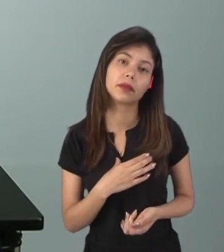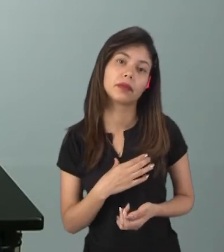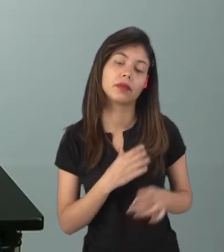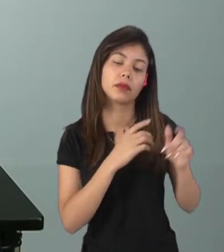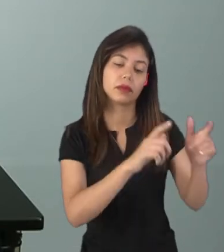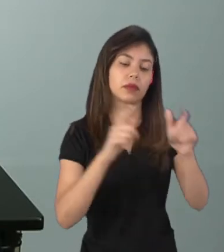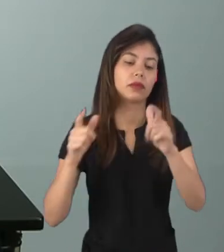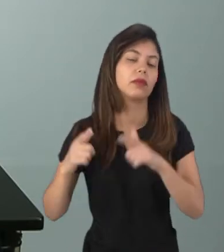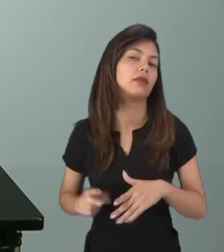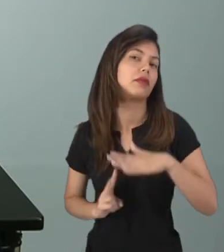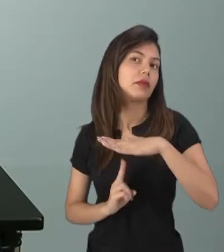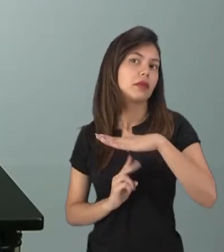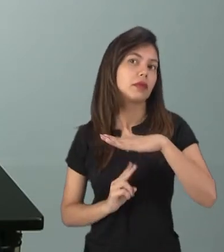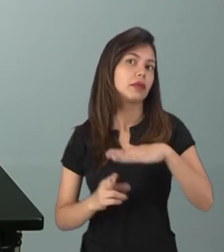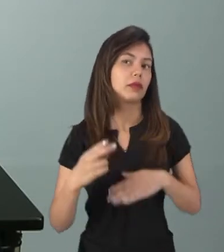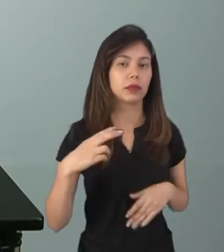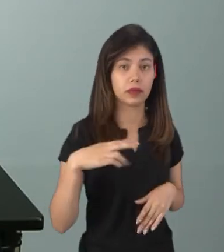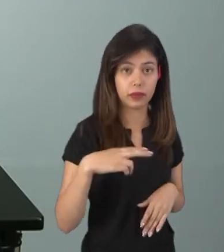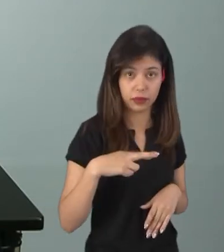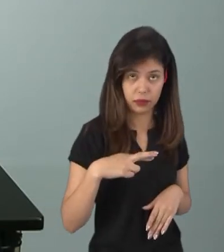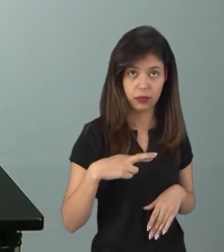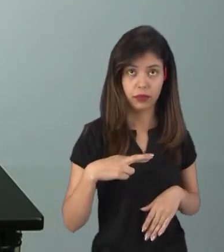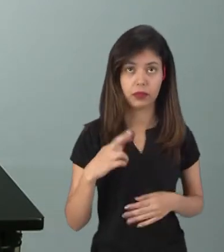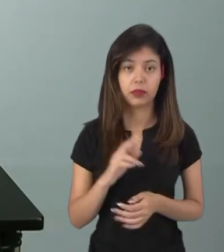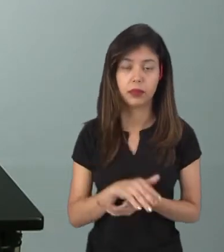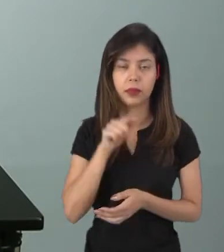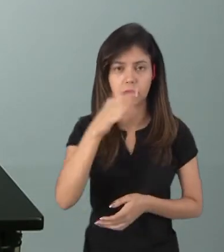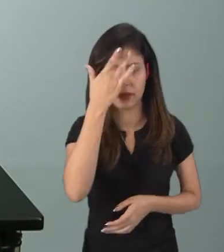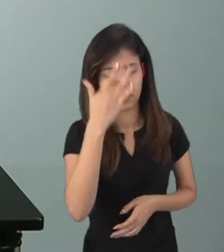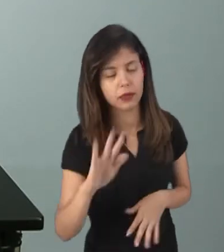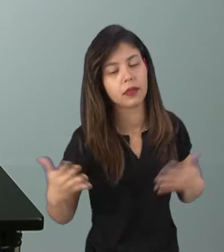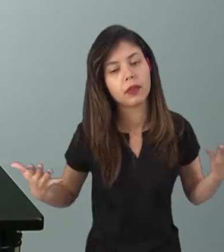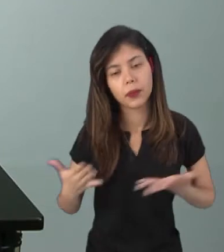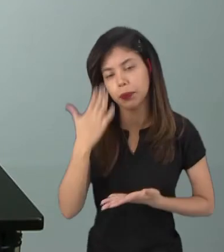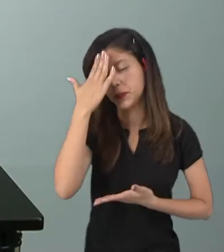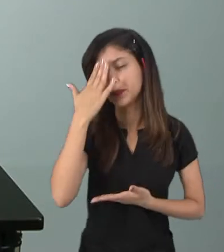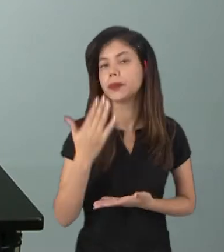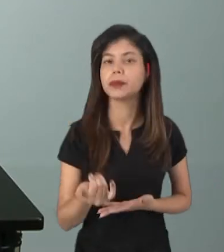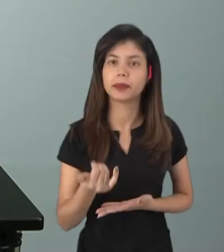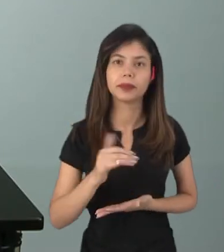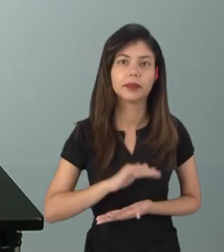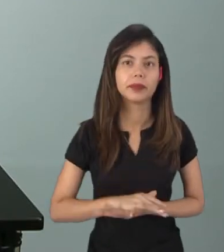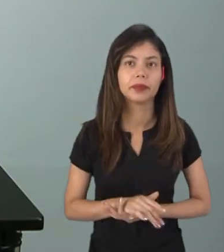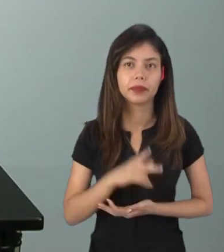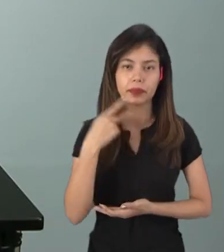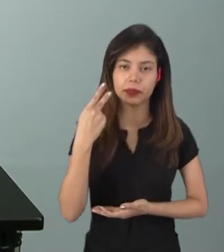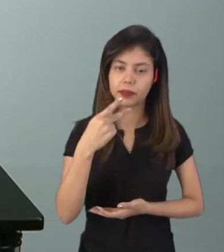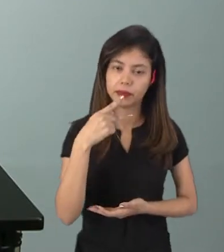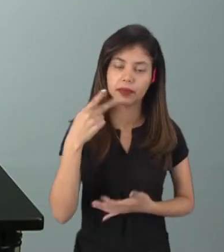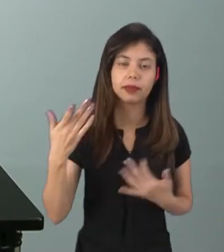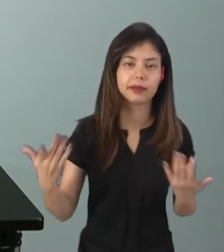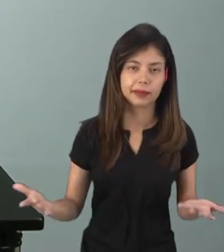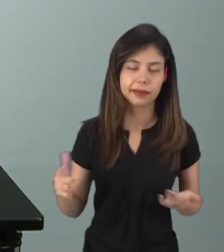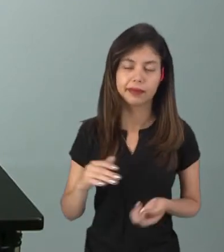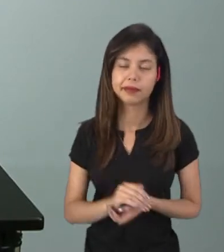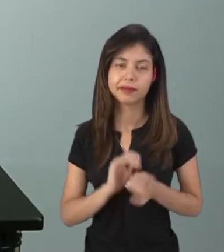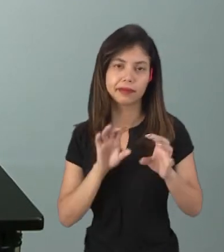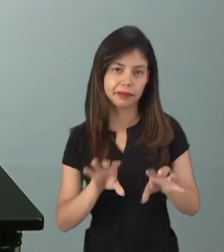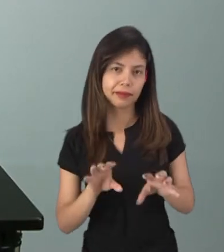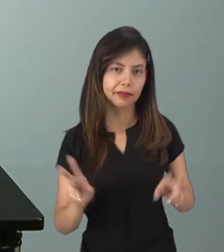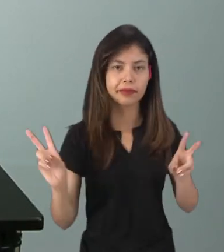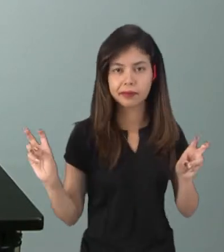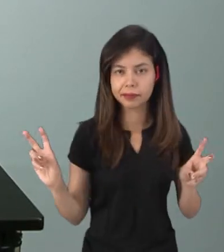por espaços públicos e privados? Se não sabia, agora nós já estamos falando sobre isso, não é